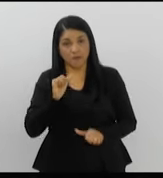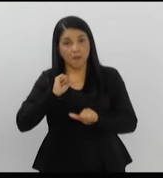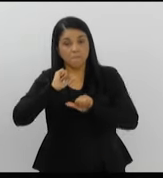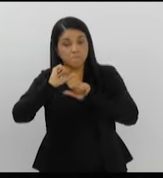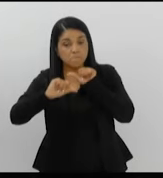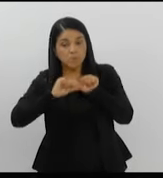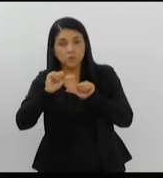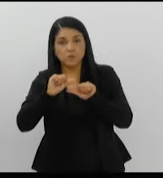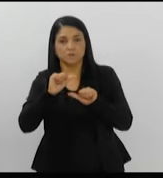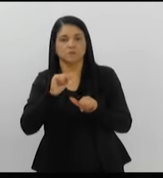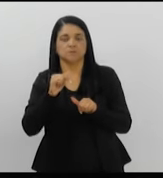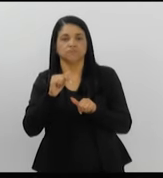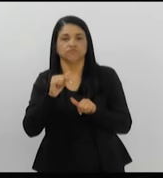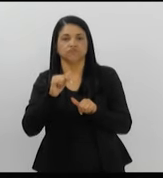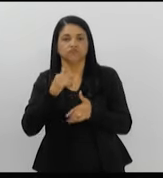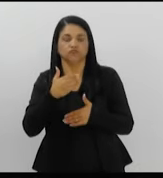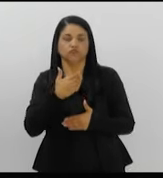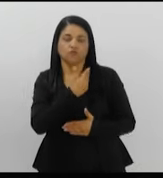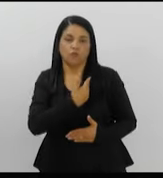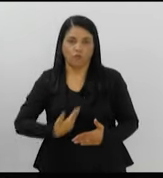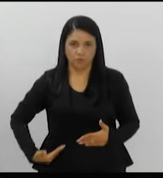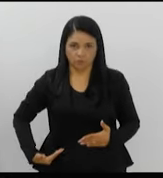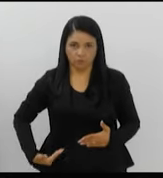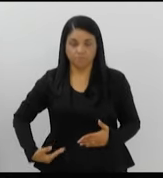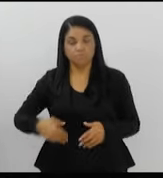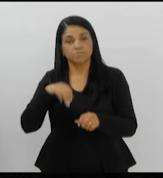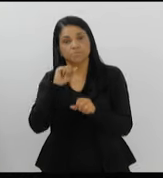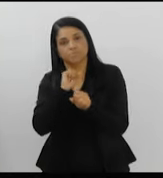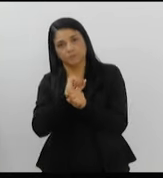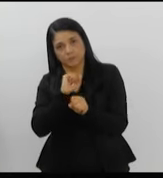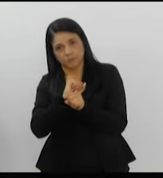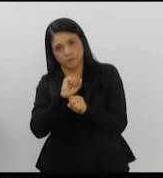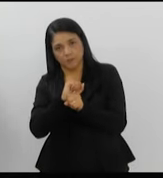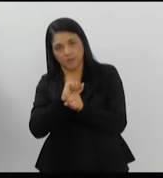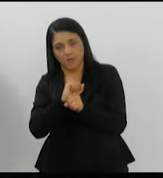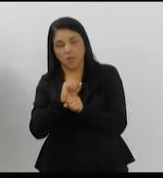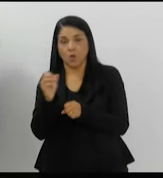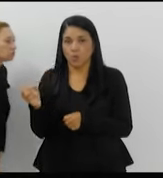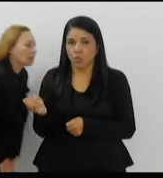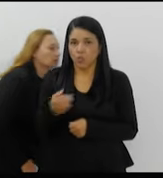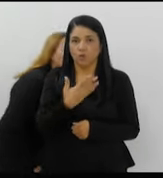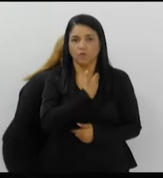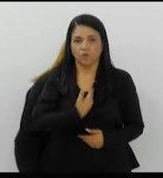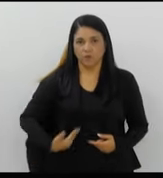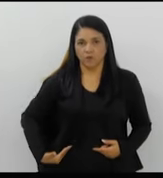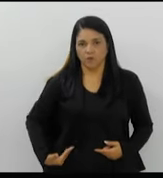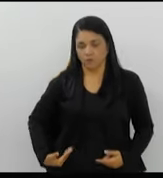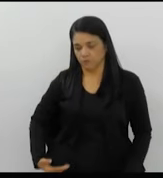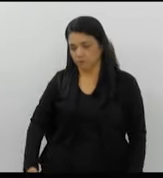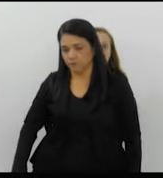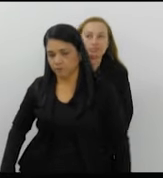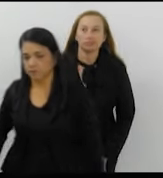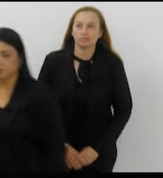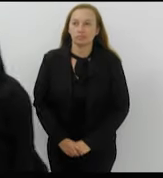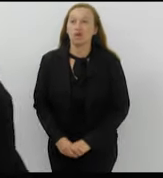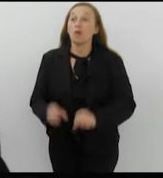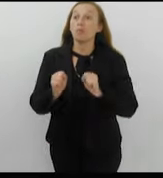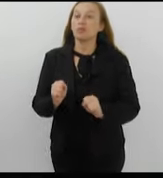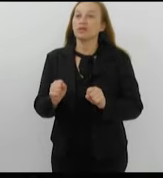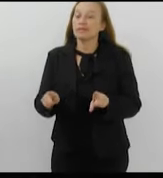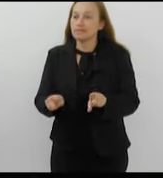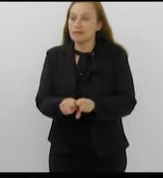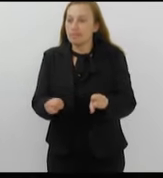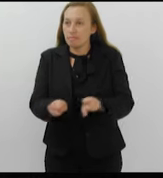de governo. A gente devia aguardar entrar um novo governo para que ele pudesse